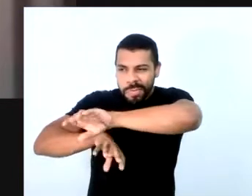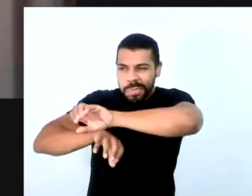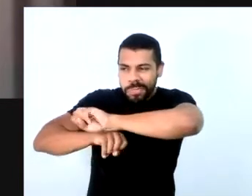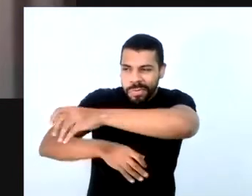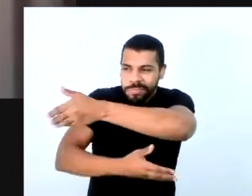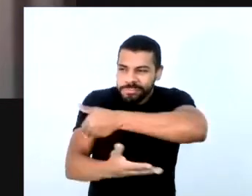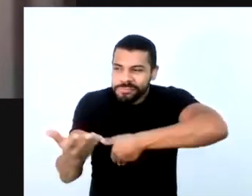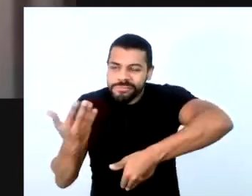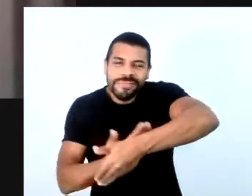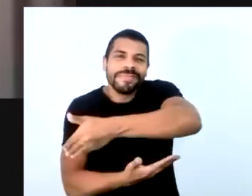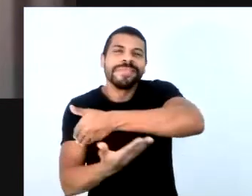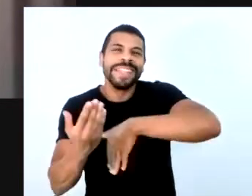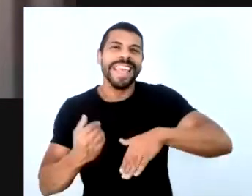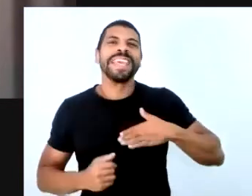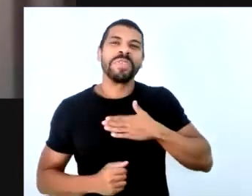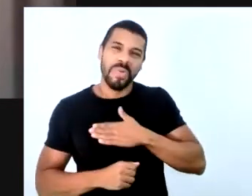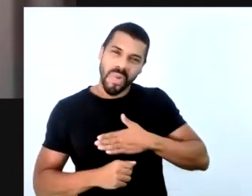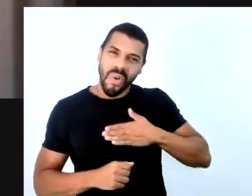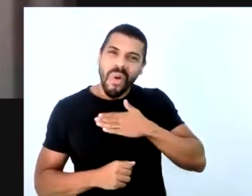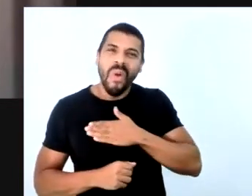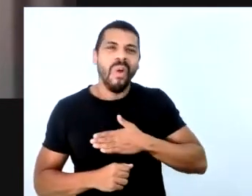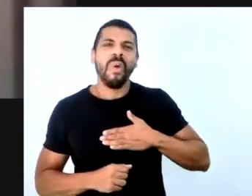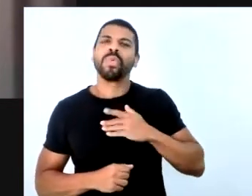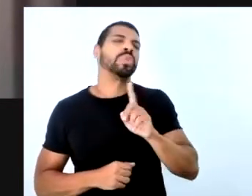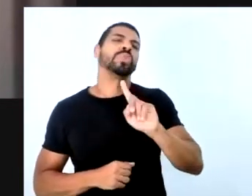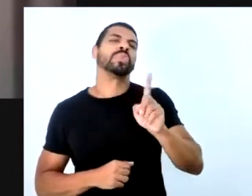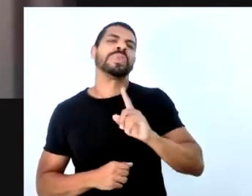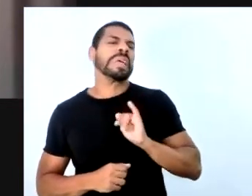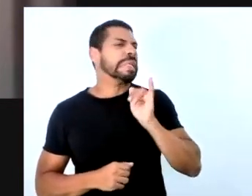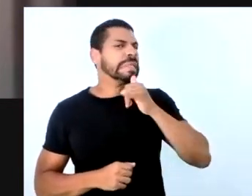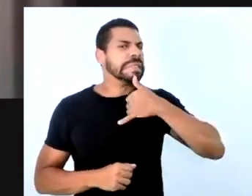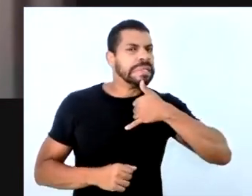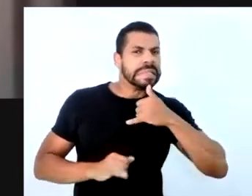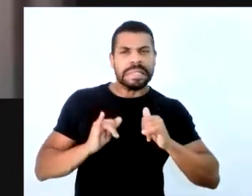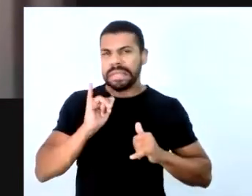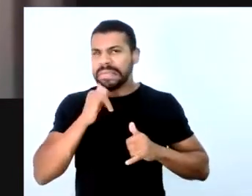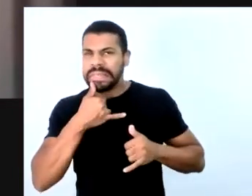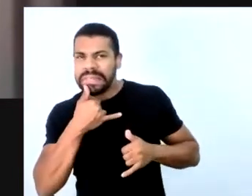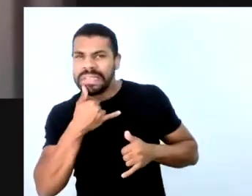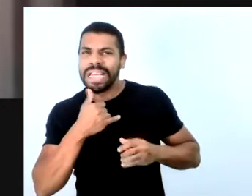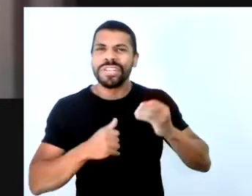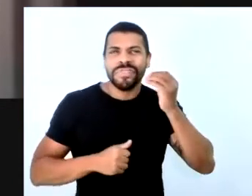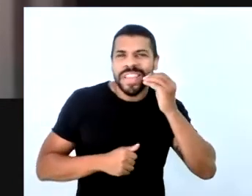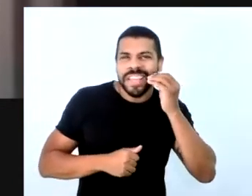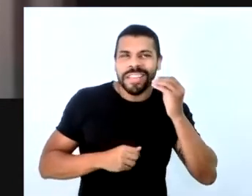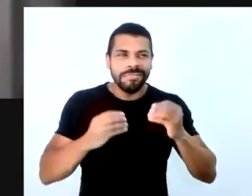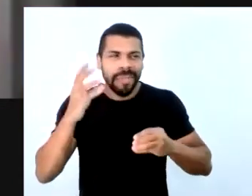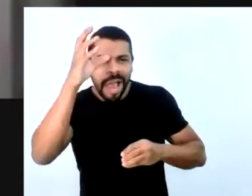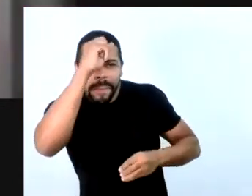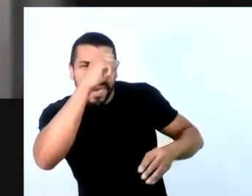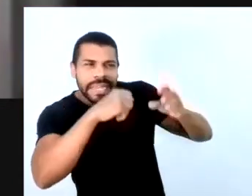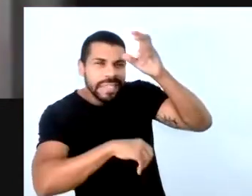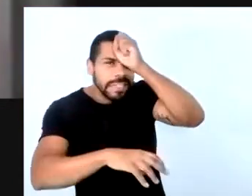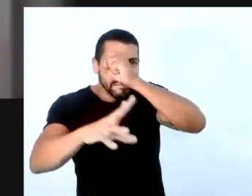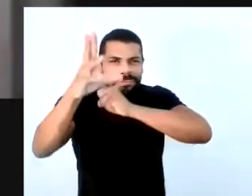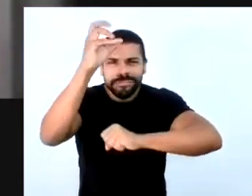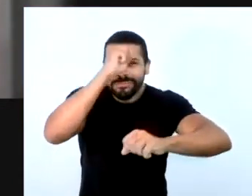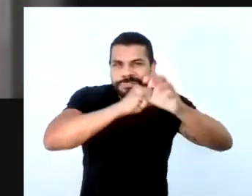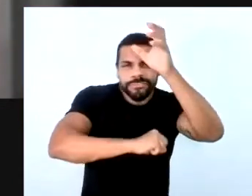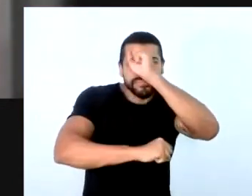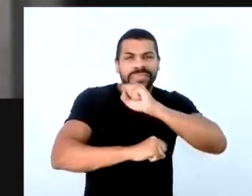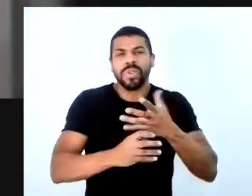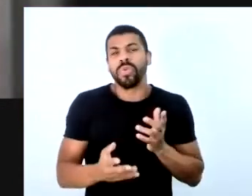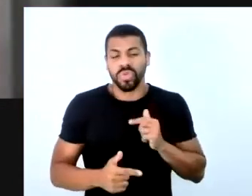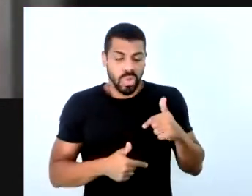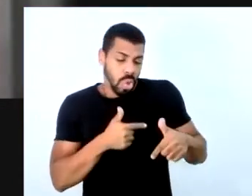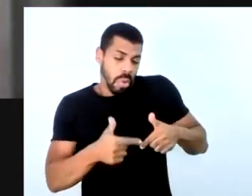de troca, num processo de aprendizado mútuo, num processo de que não há certezas e que a gente vai